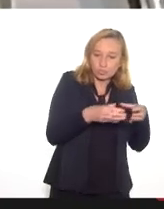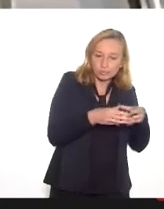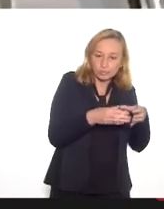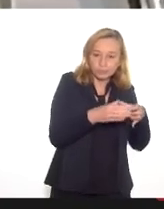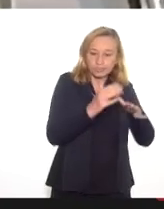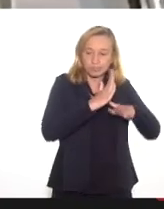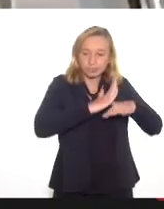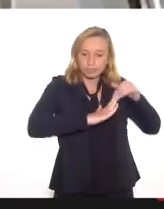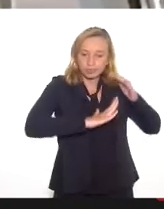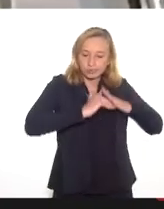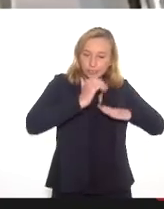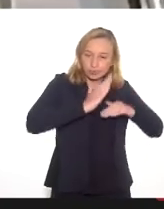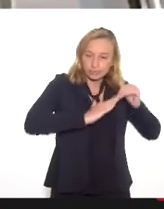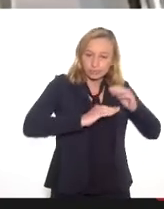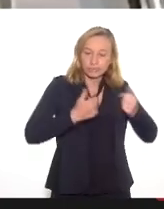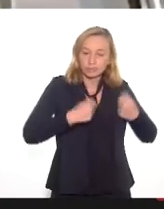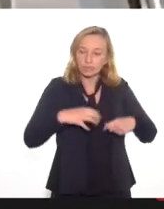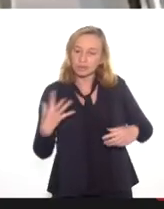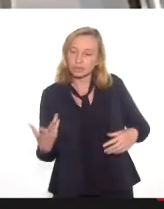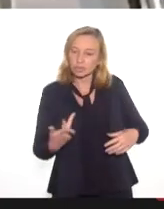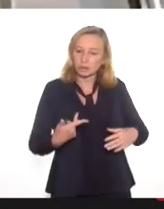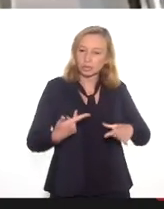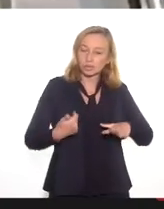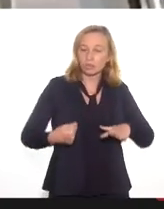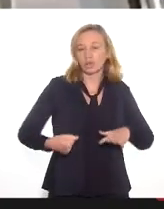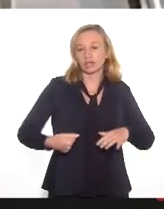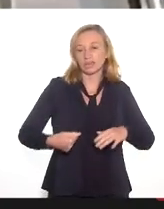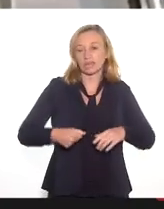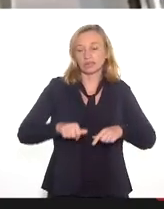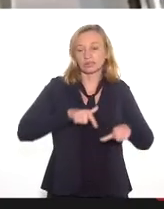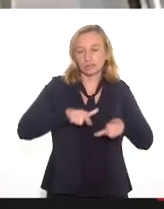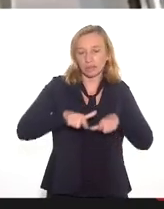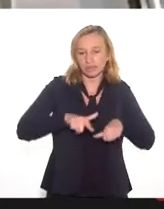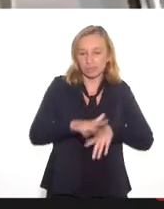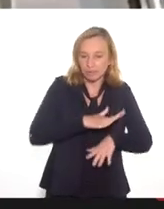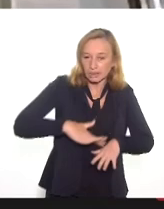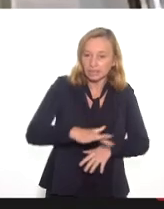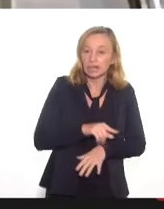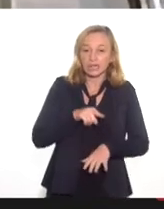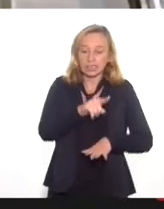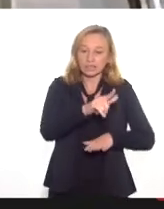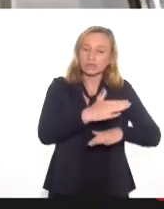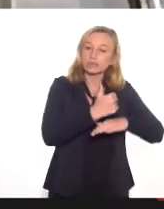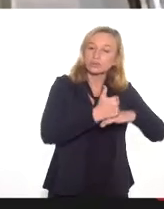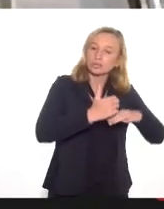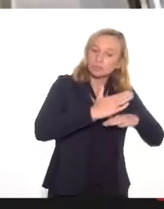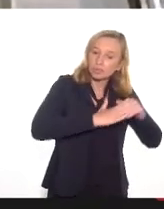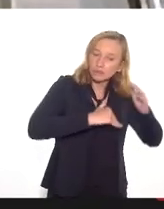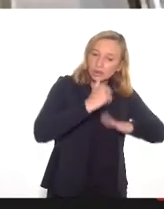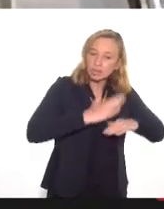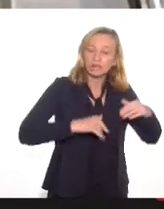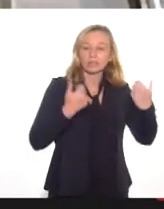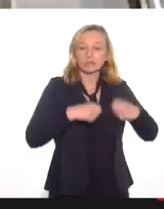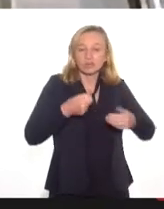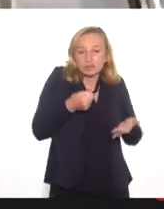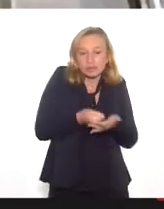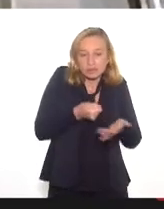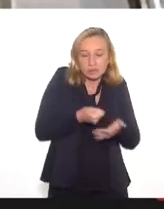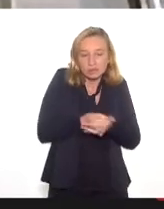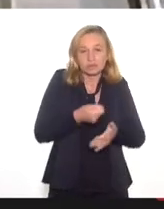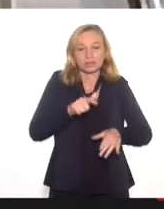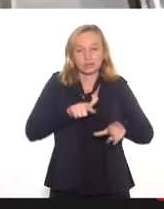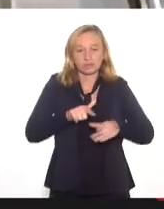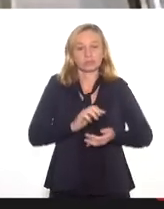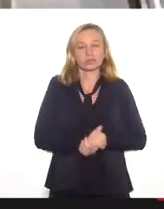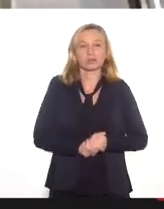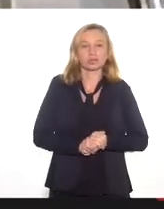profissionais que precisam de qualificação para o mercado e esses profissionais precisam também níveis de empregabilidade